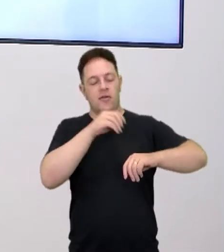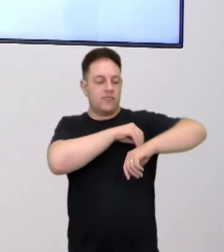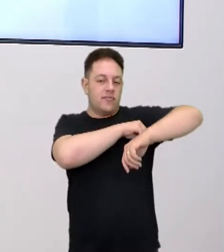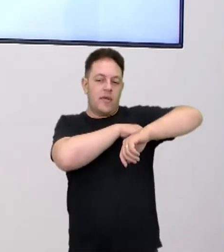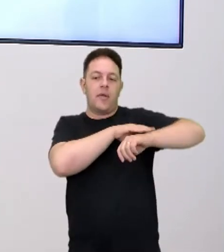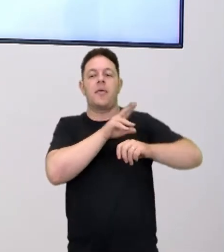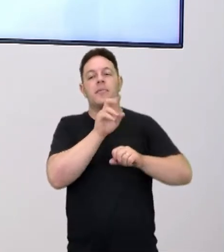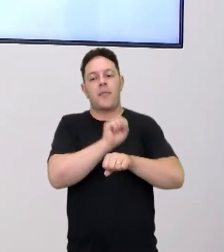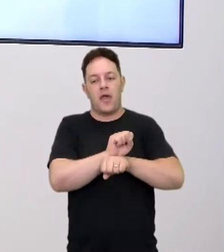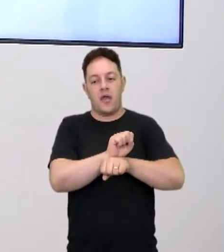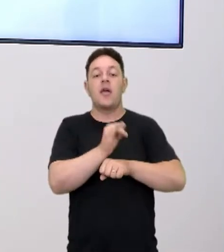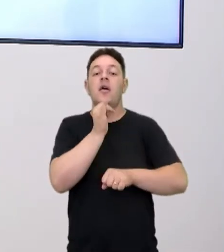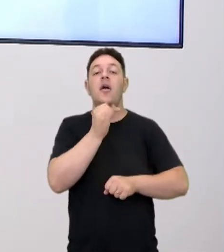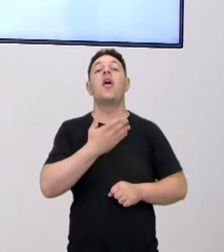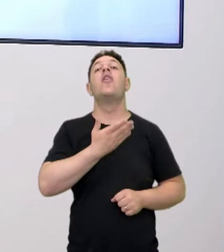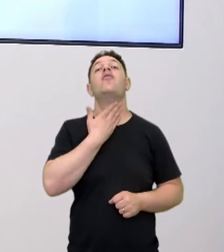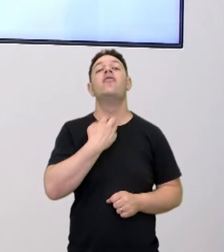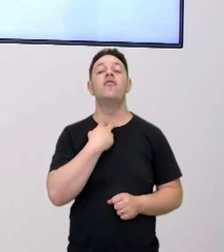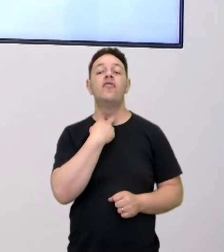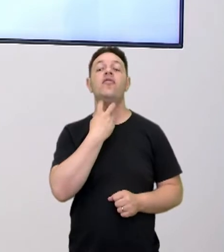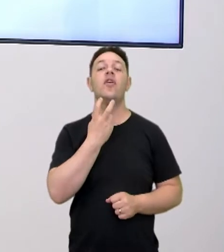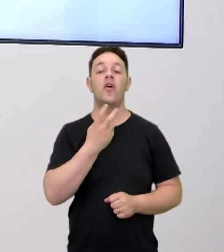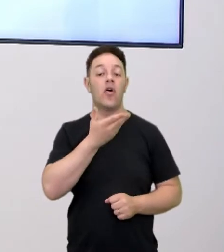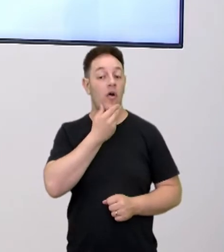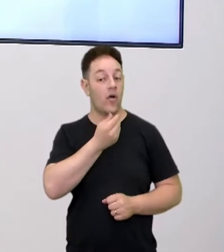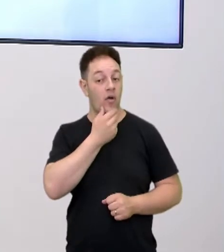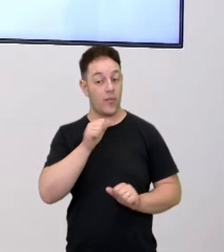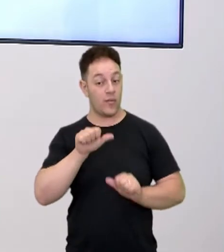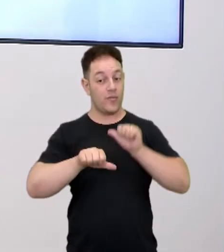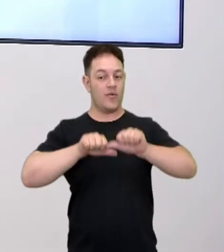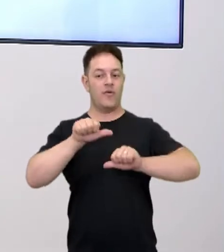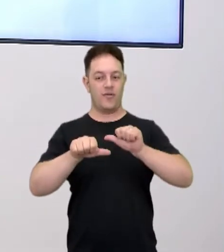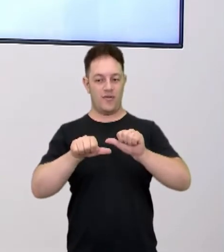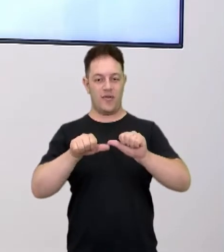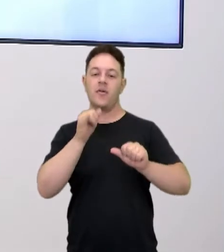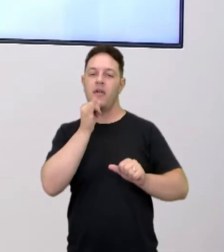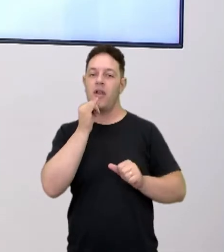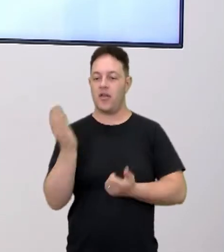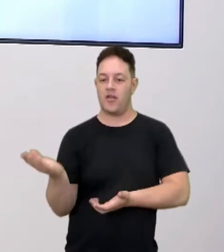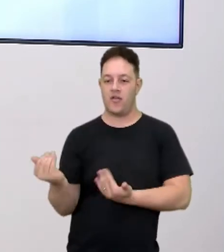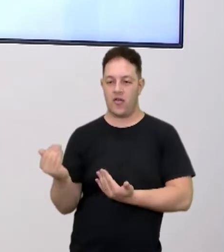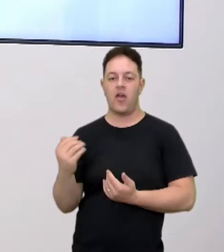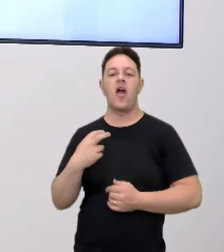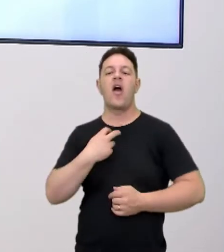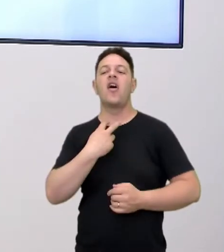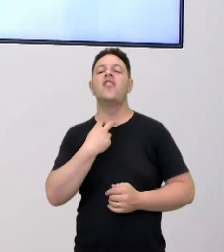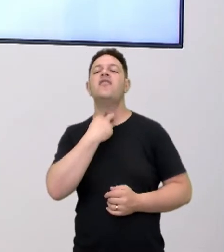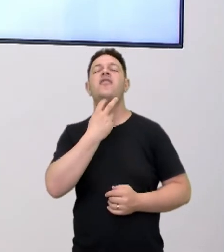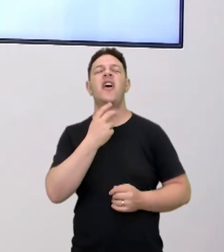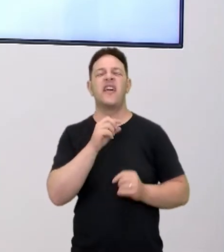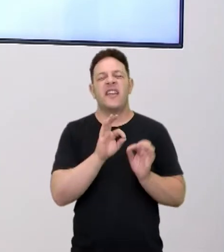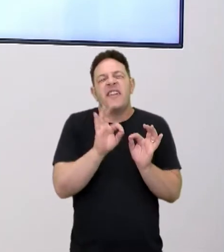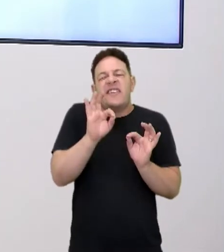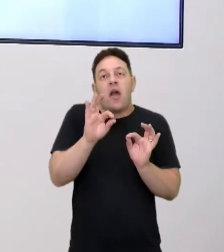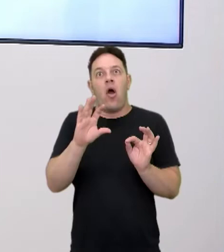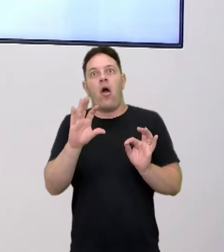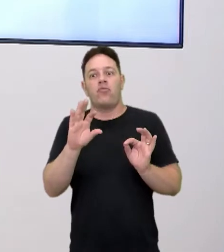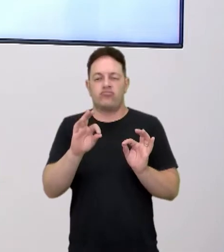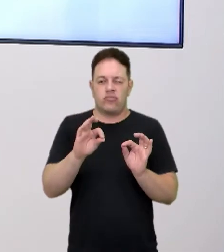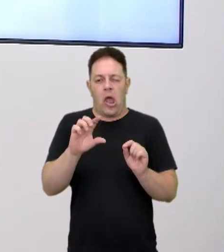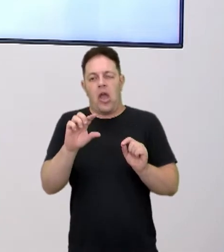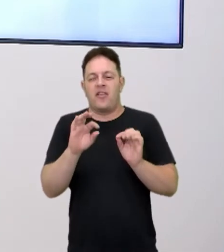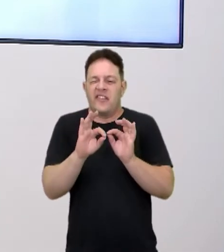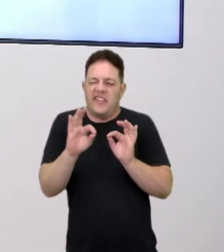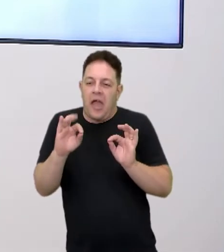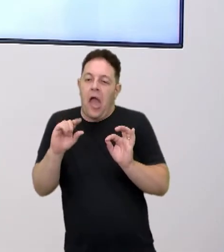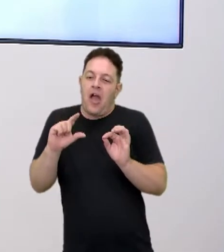para os meninos, a voz estabiliza, né? Tem muita questão de quando você tá na puberdade, a sua voz fica indo de muito fina para muito grossa, fica aquele